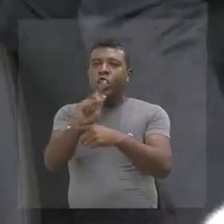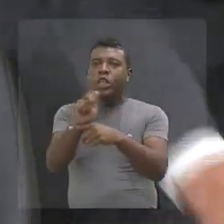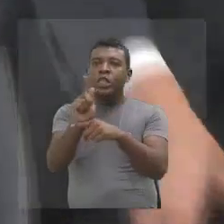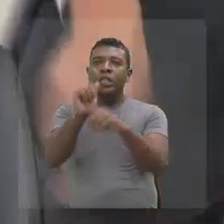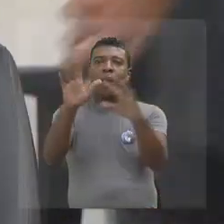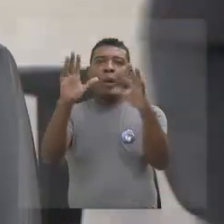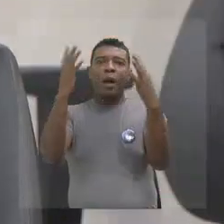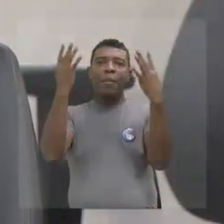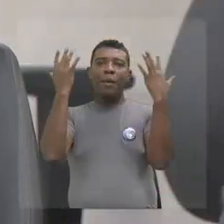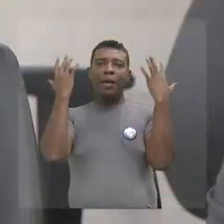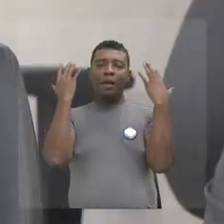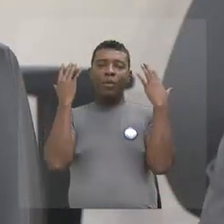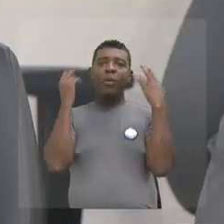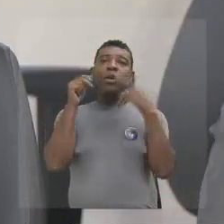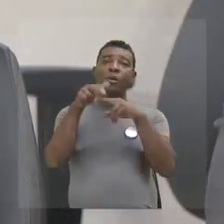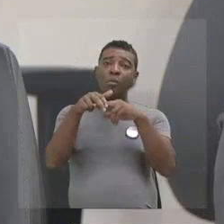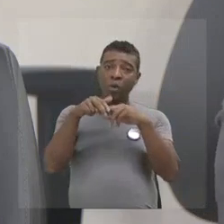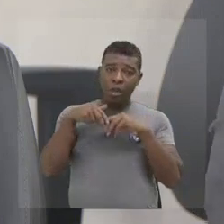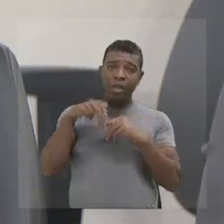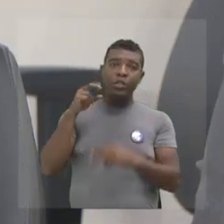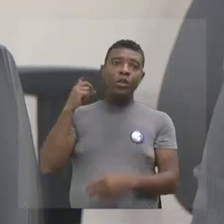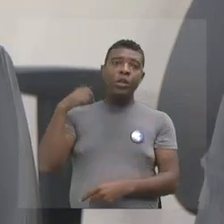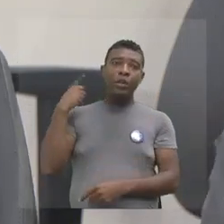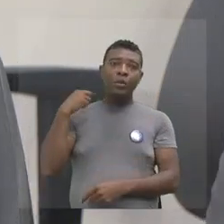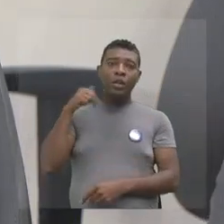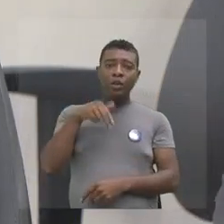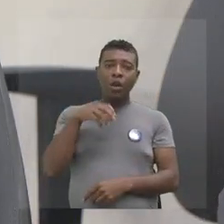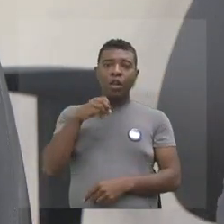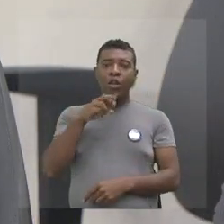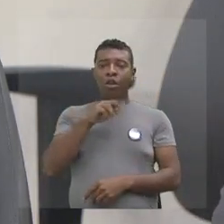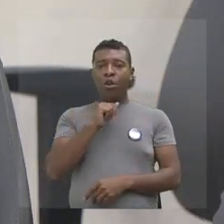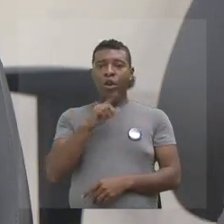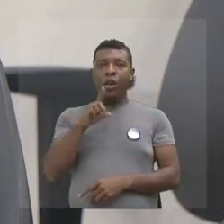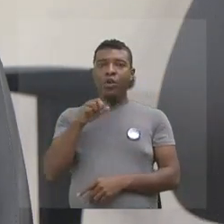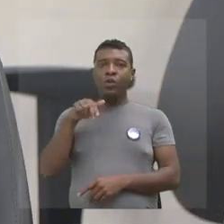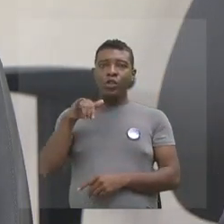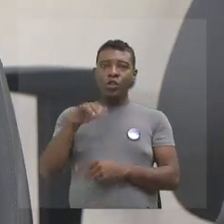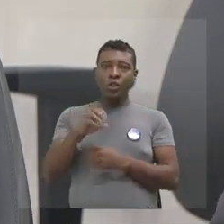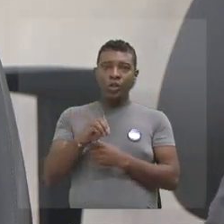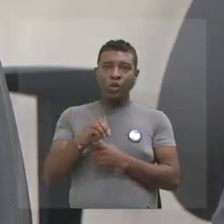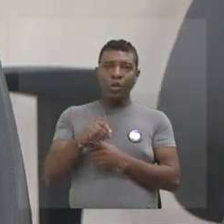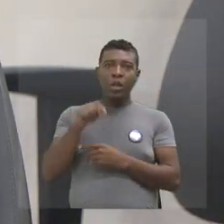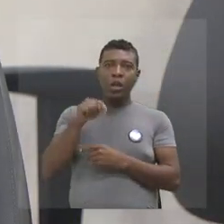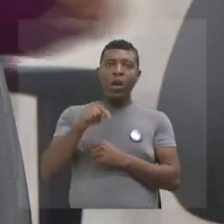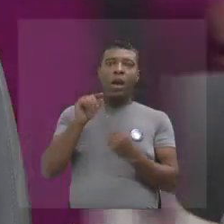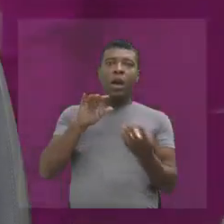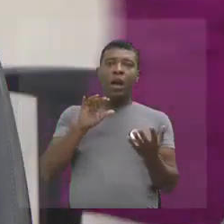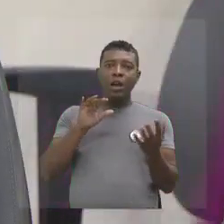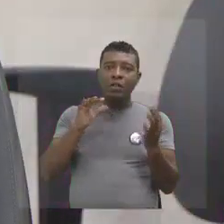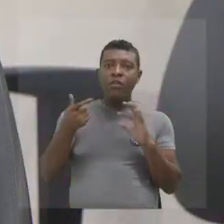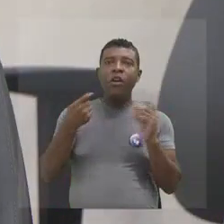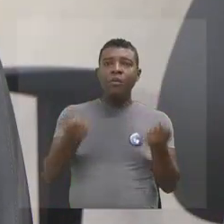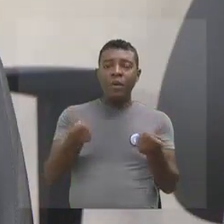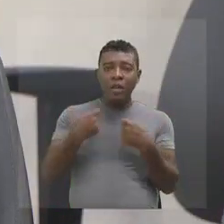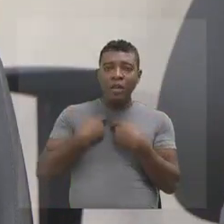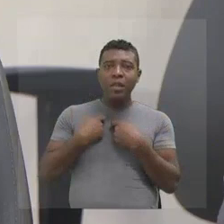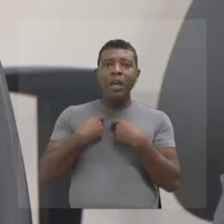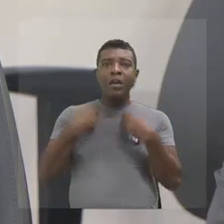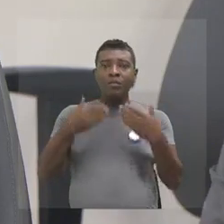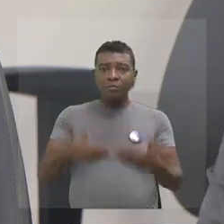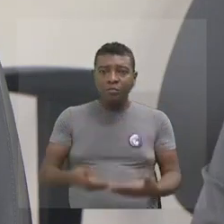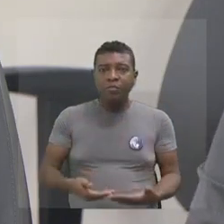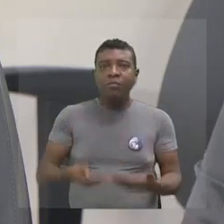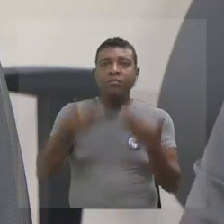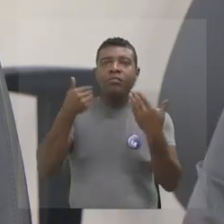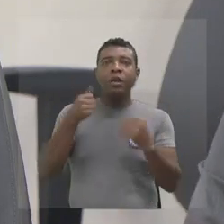Deputado Noraldino é a reforma ela nos dá uma condição de avançar ainda mais mas eu fiz questão hoje